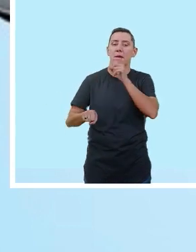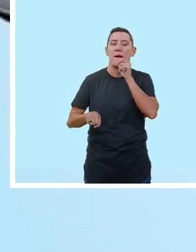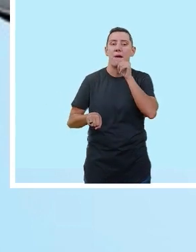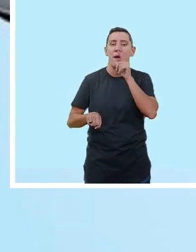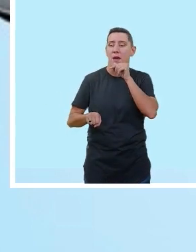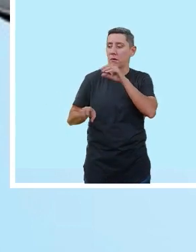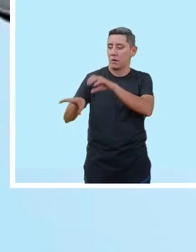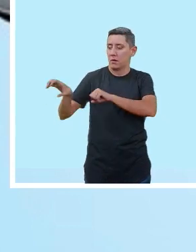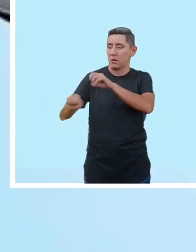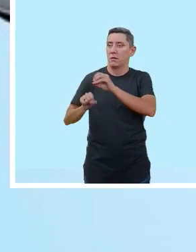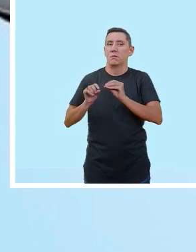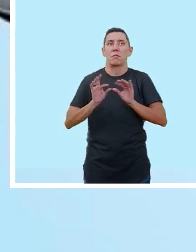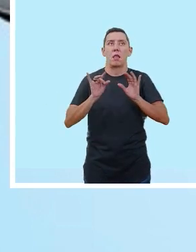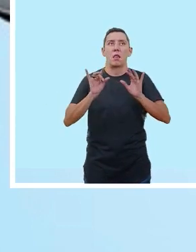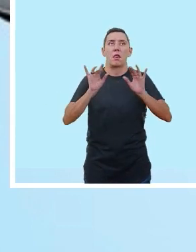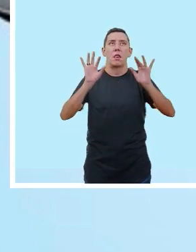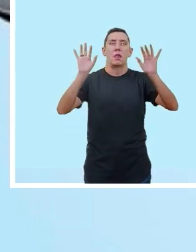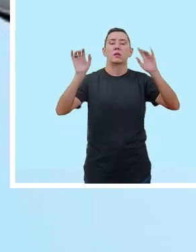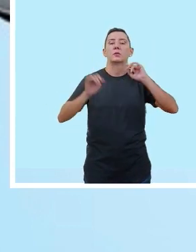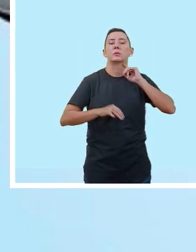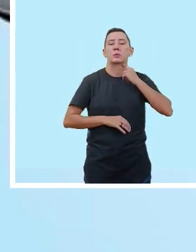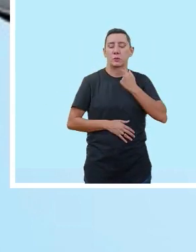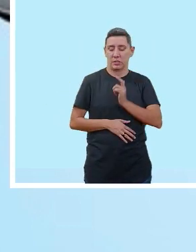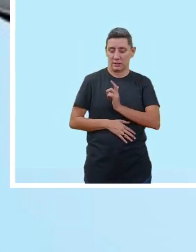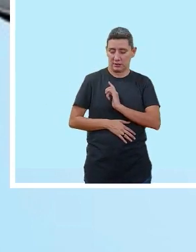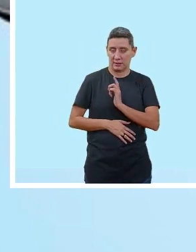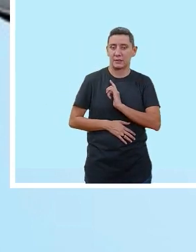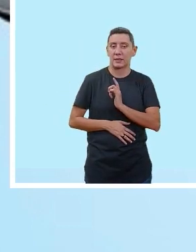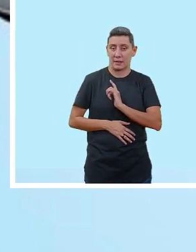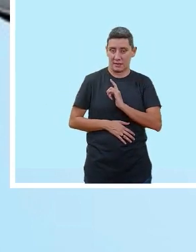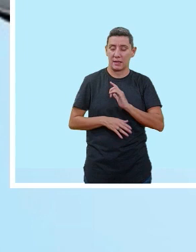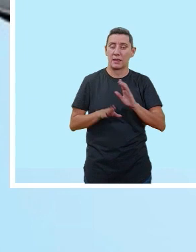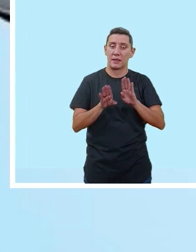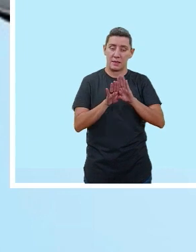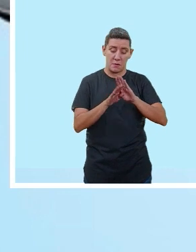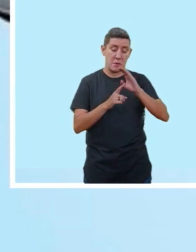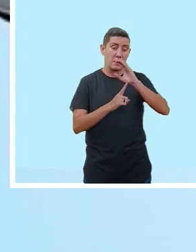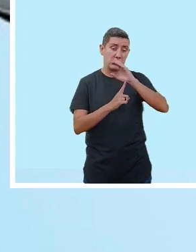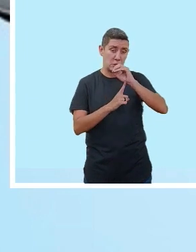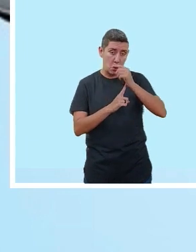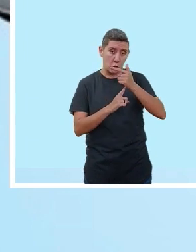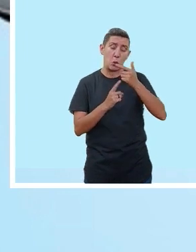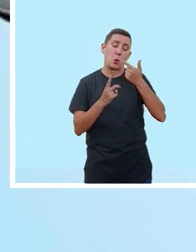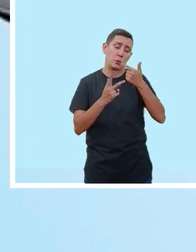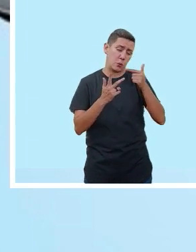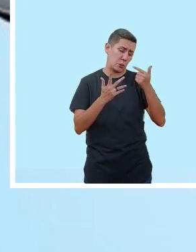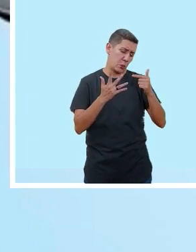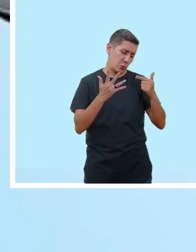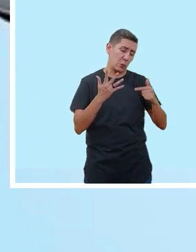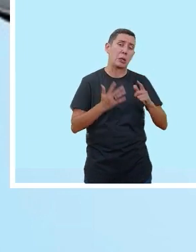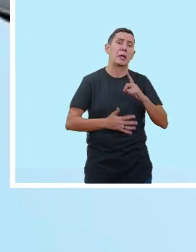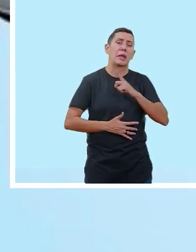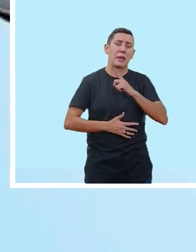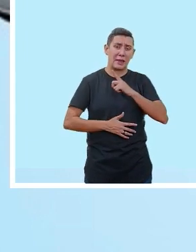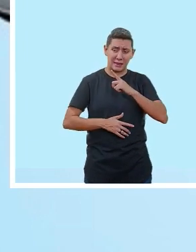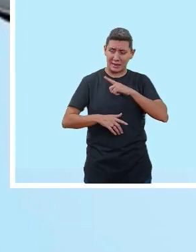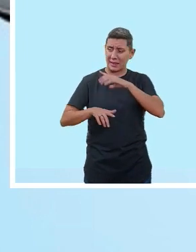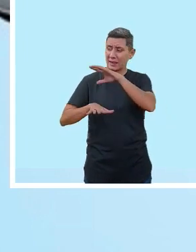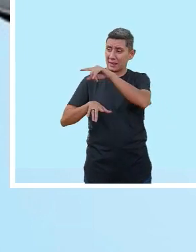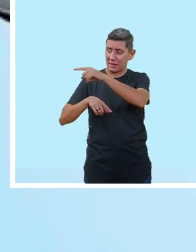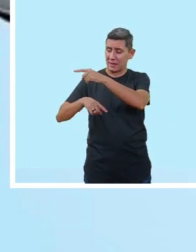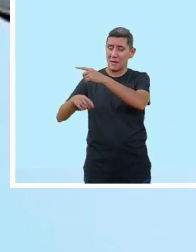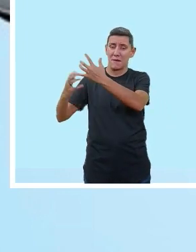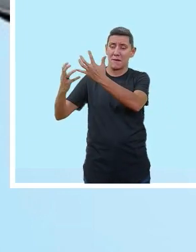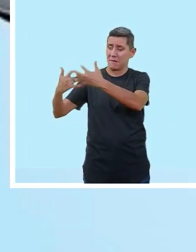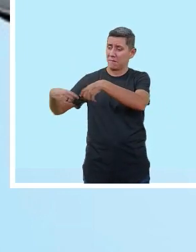estar associada com a emissão de dióxido de carbono ou outros gases de efeito estufa. Então, você utiliza isso na